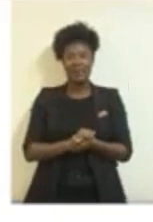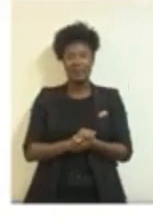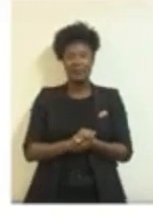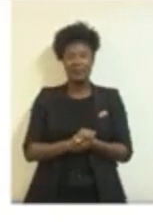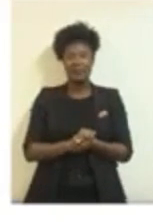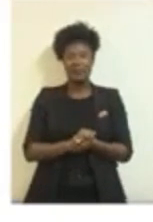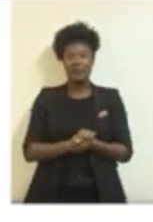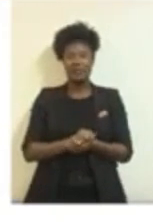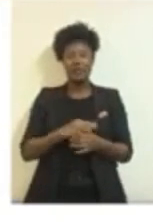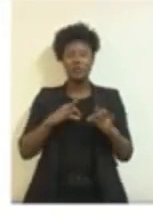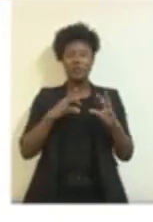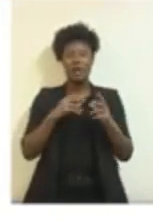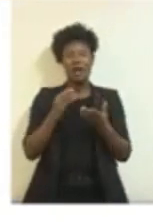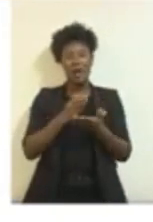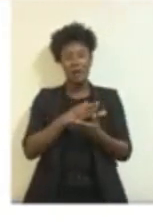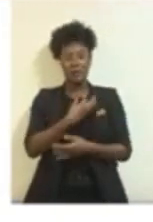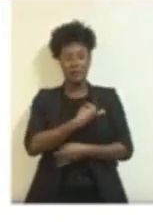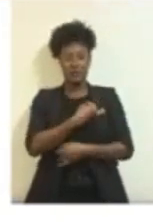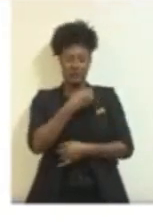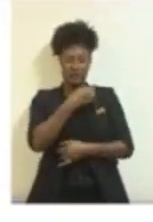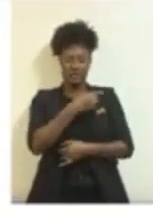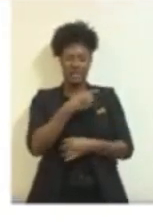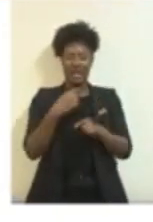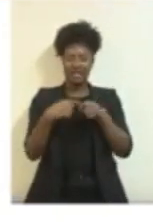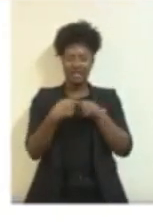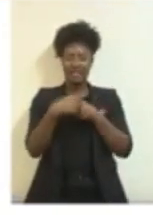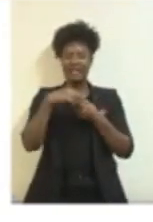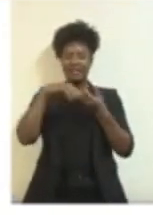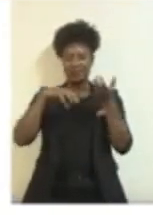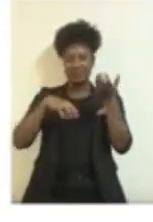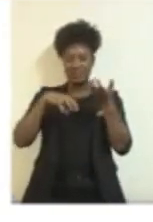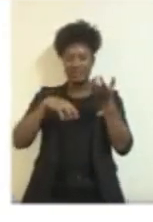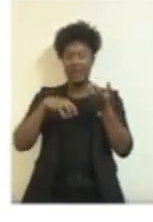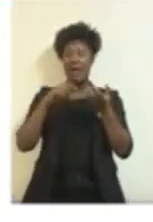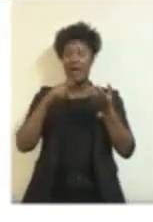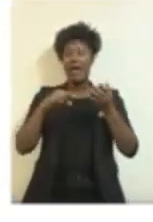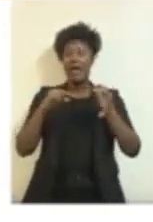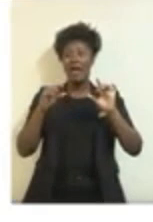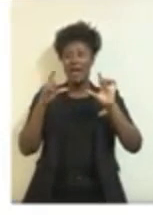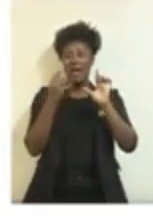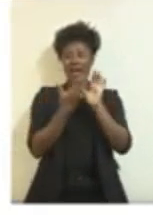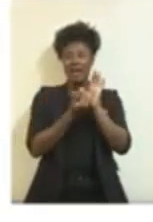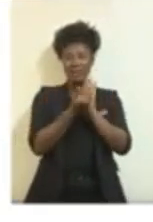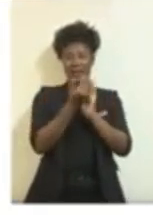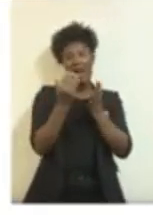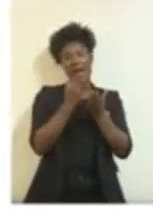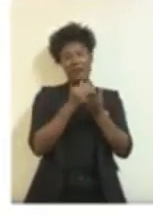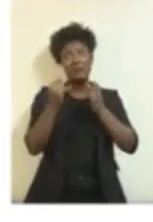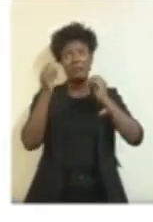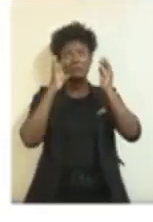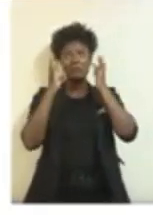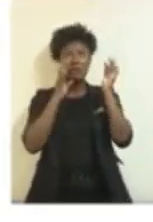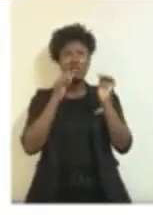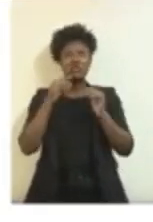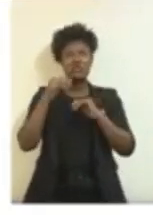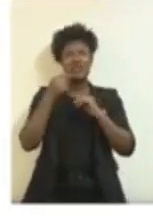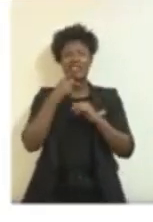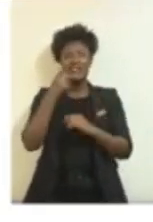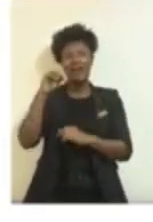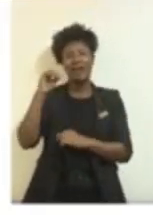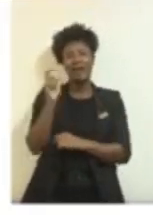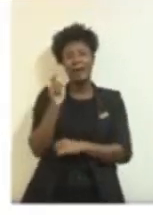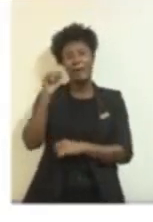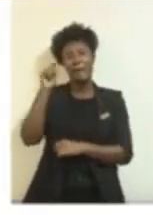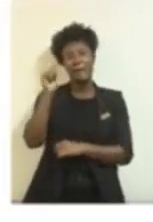de Brasília. Então umas imagens aí do Pampa, né? Uma imagem típica, né? Aquele Pampa como talvez a gente imagina, né? O capim,